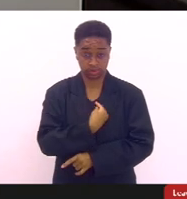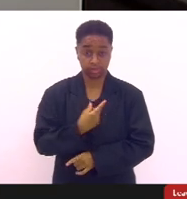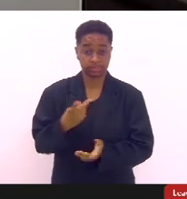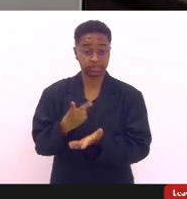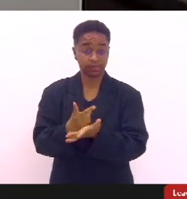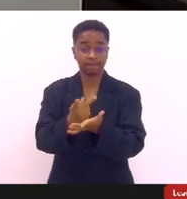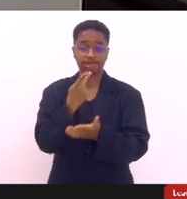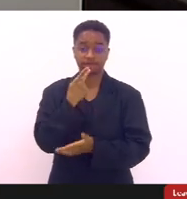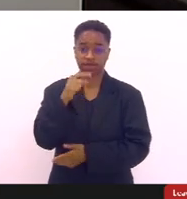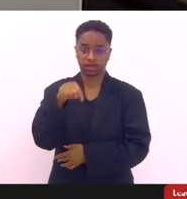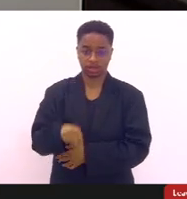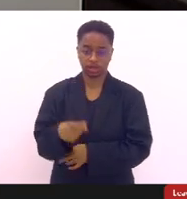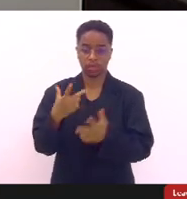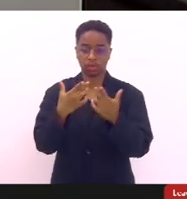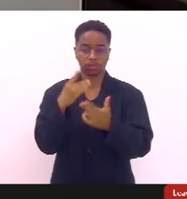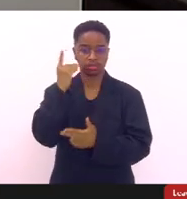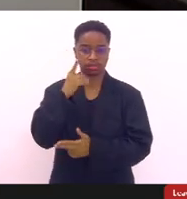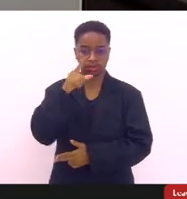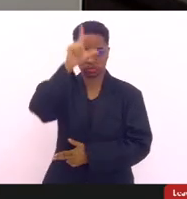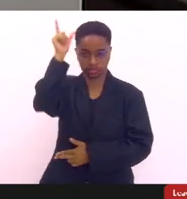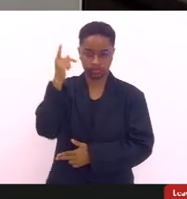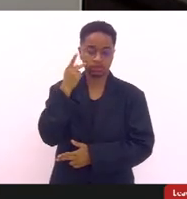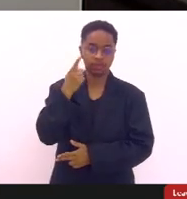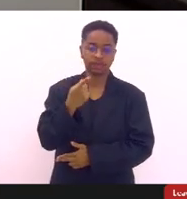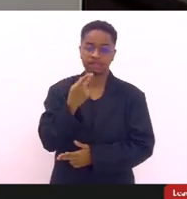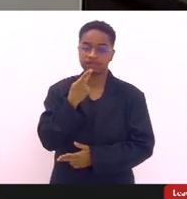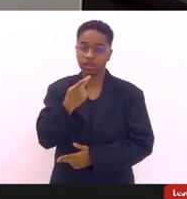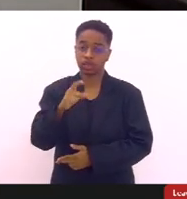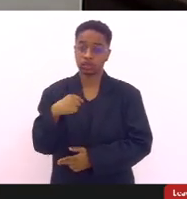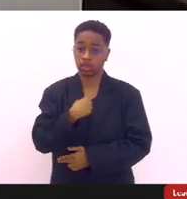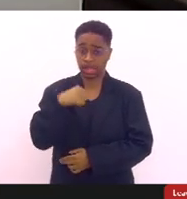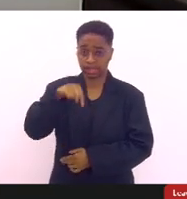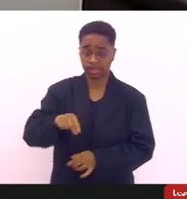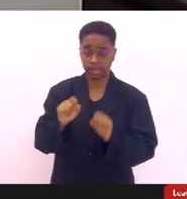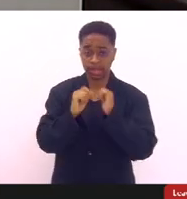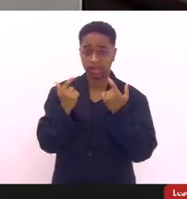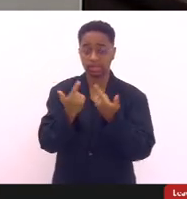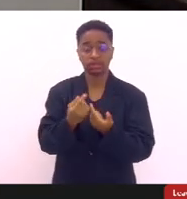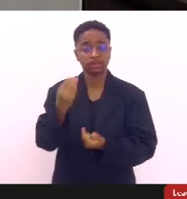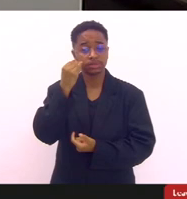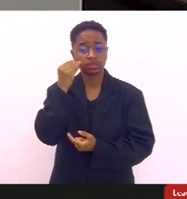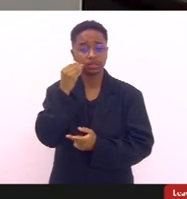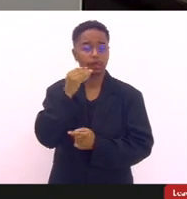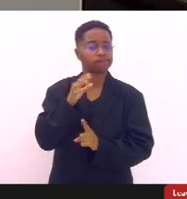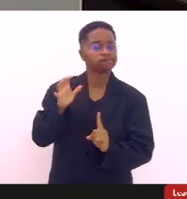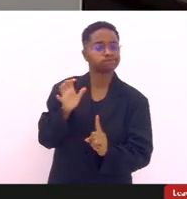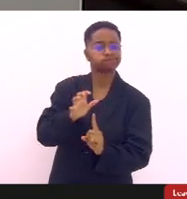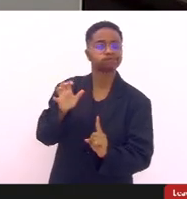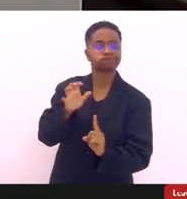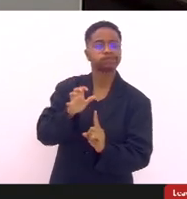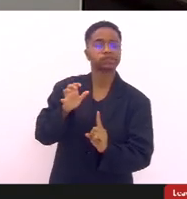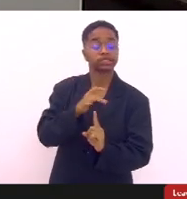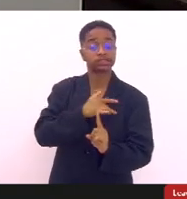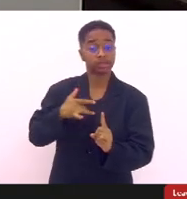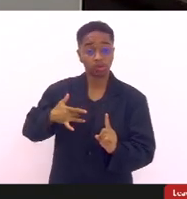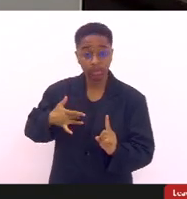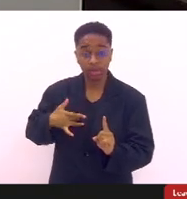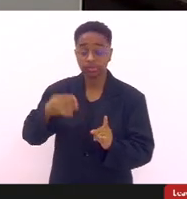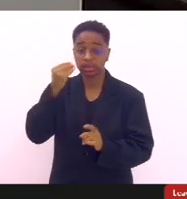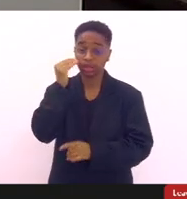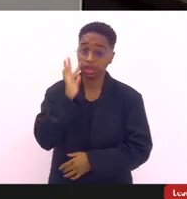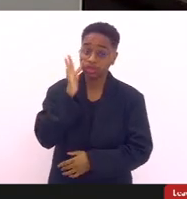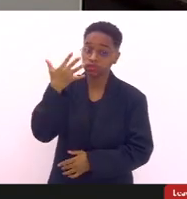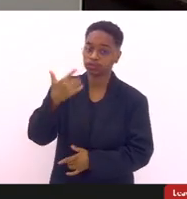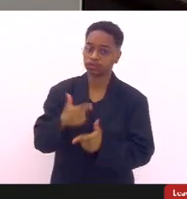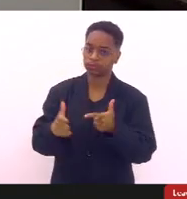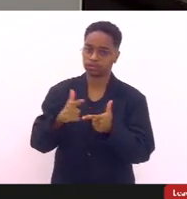o deputado Luiz Paulo, enquanto alérgico, possa estar fazendo a pressão política saudável para a solução do